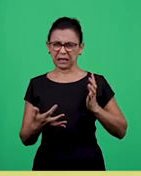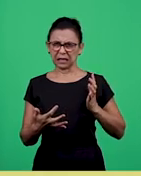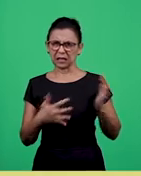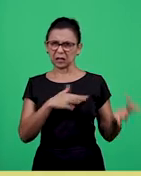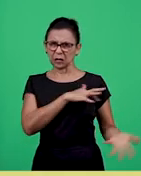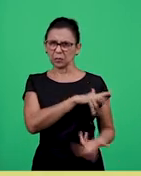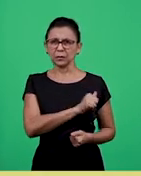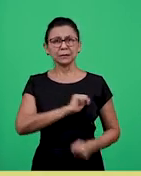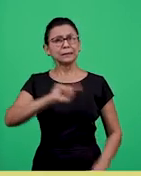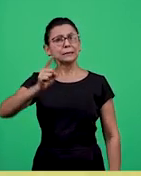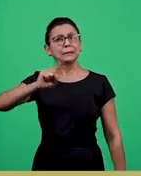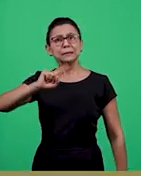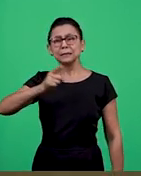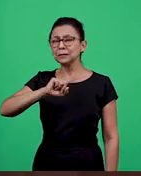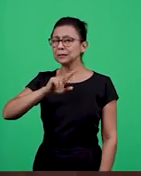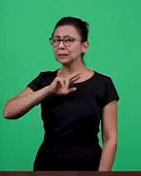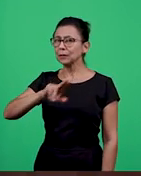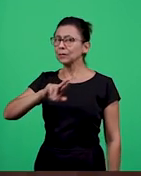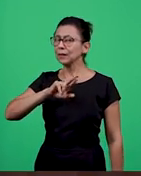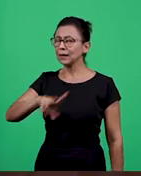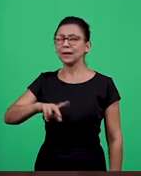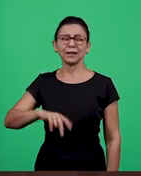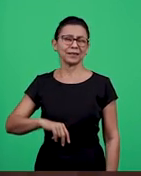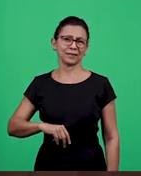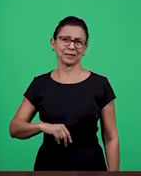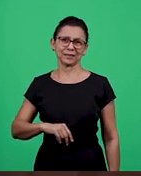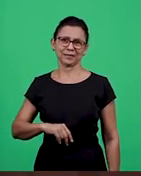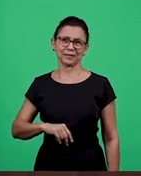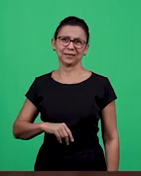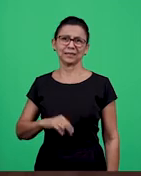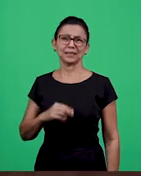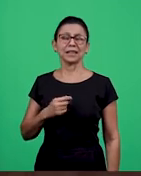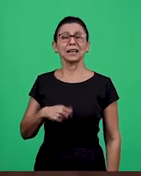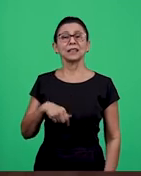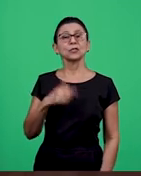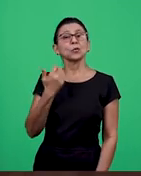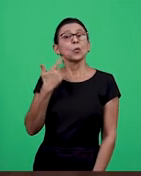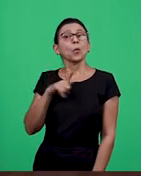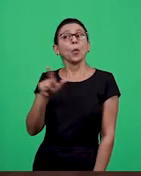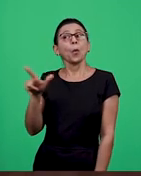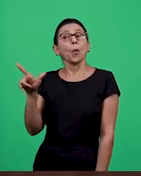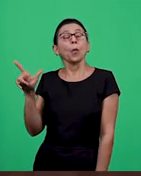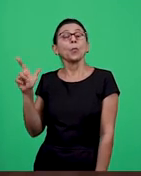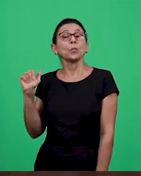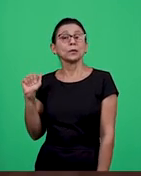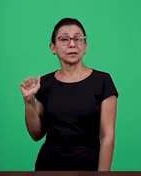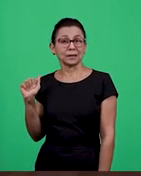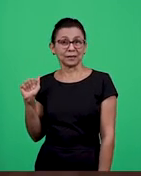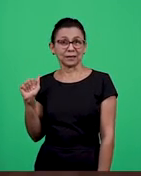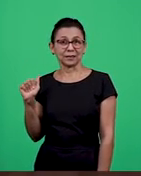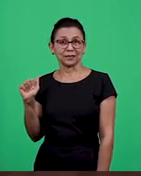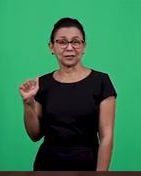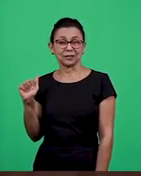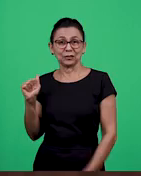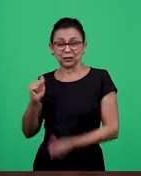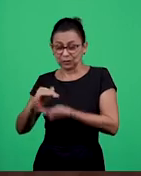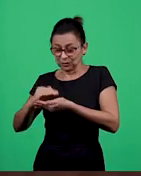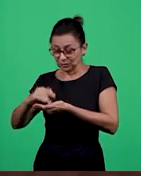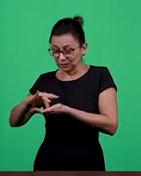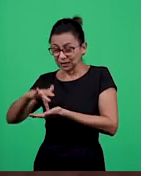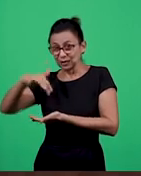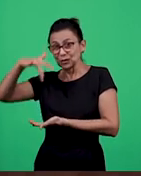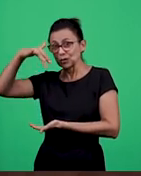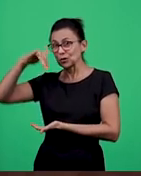não. Jesus estava falando de outro tipo de riqueza, de outro tipo